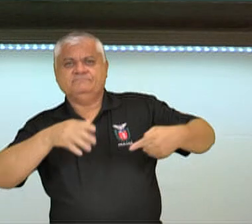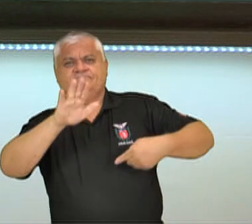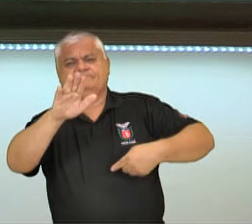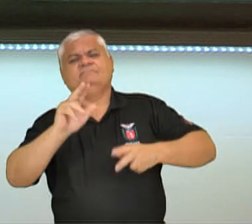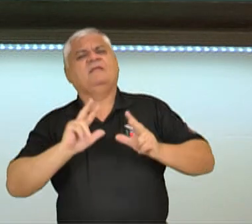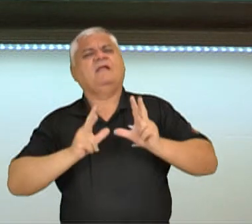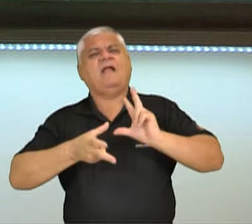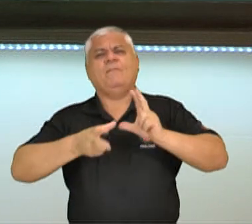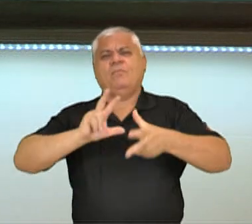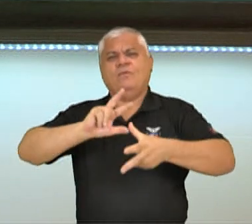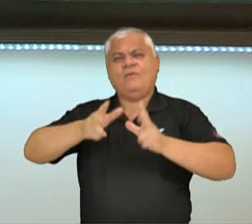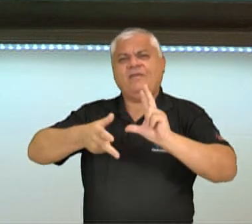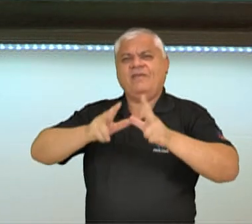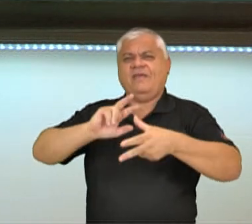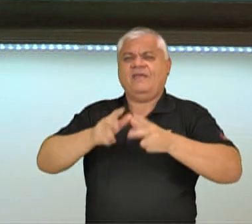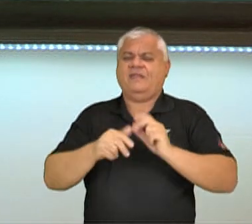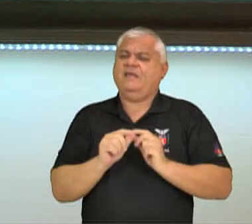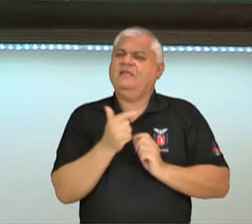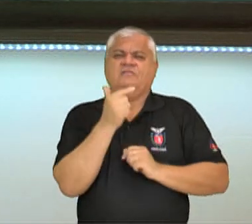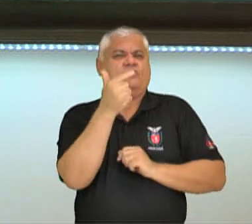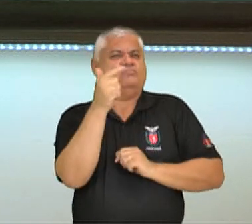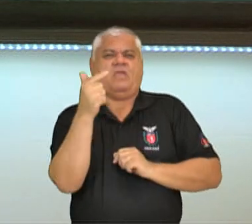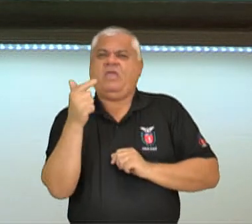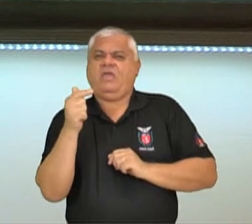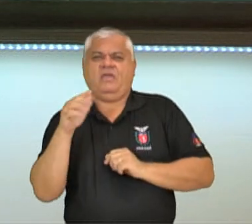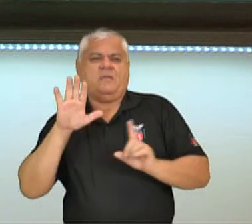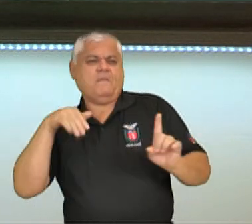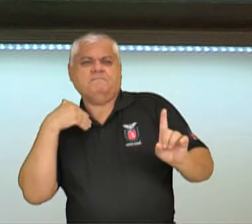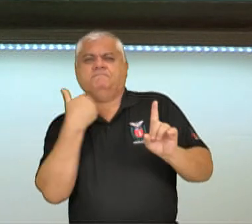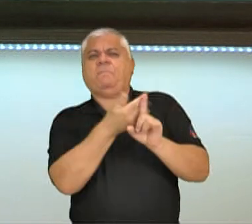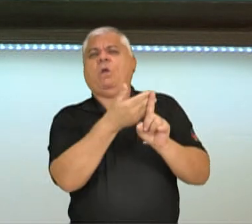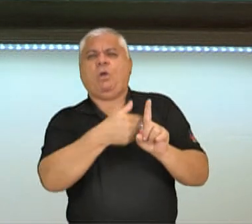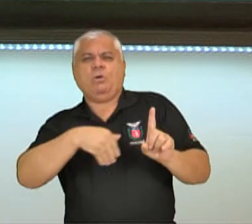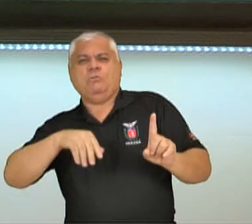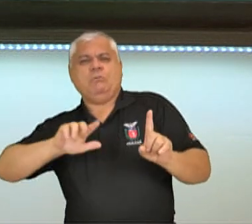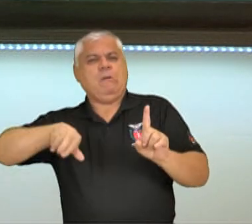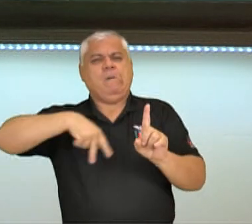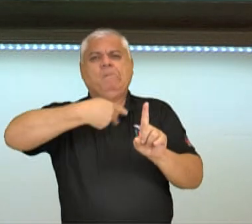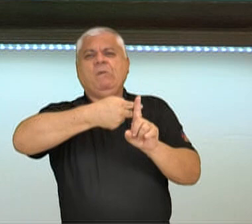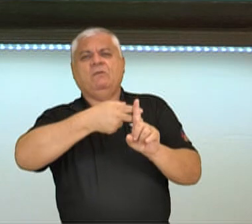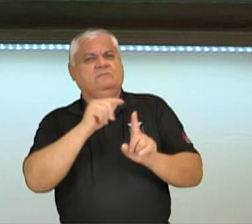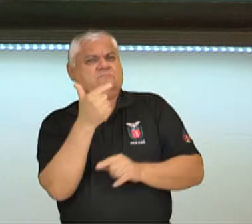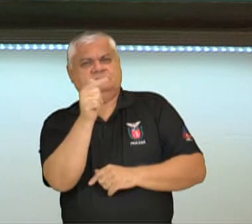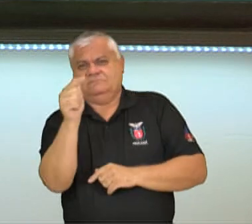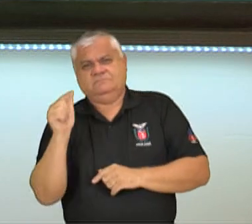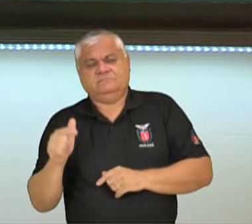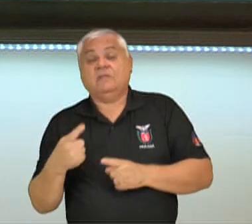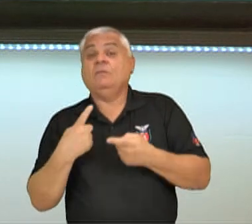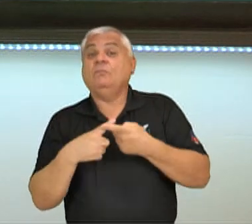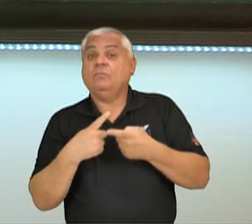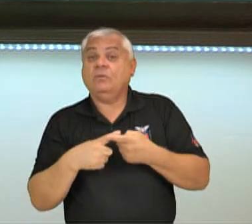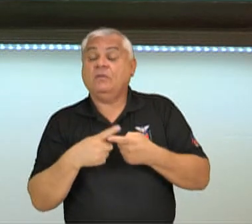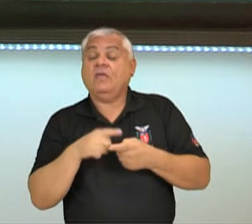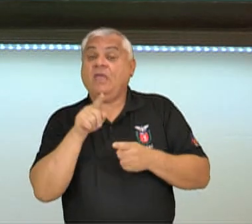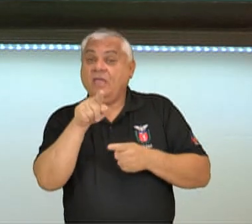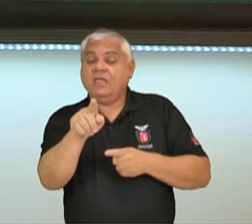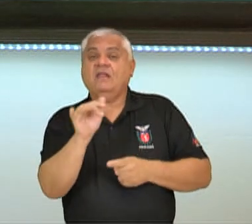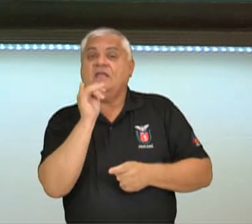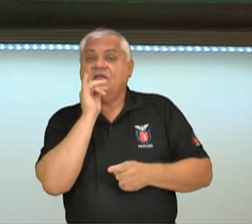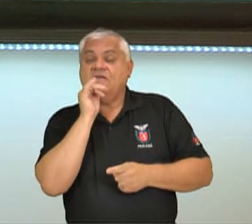gente verdadeiramente não atinge o adversário. Por quê? Porque o adversário ele vai fazer